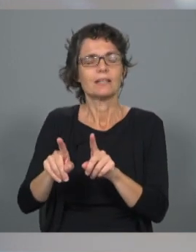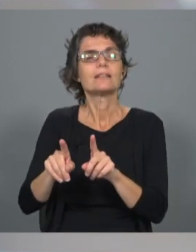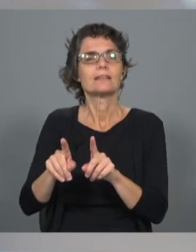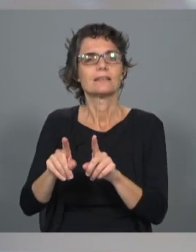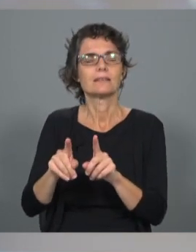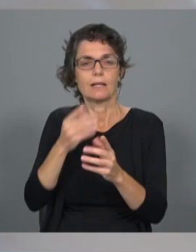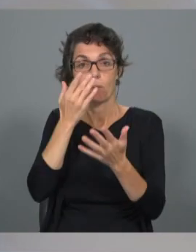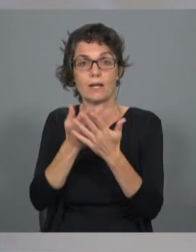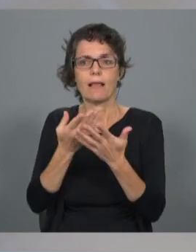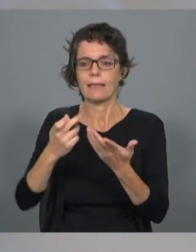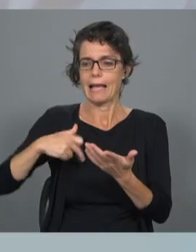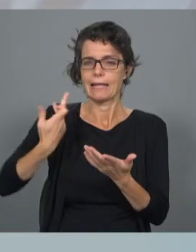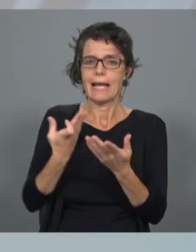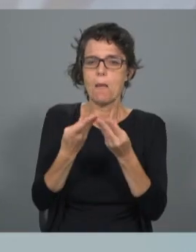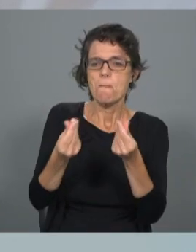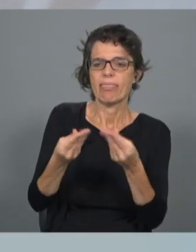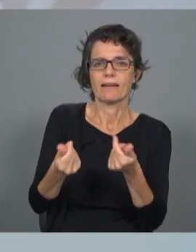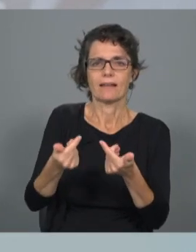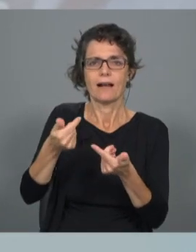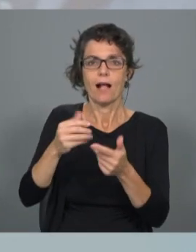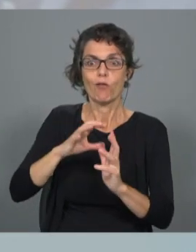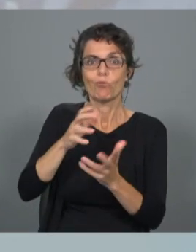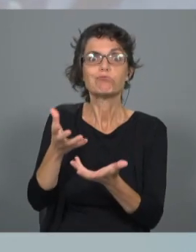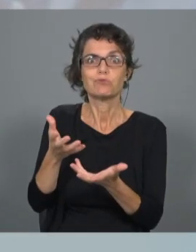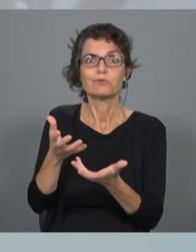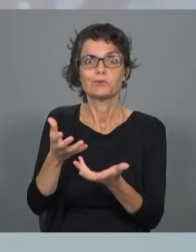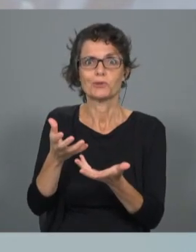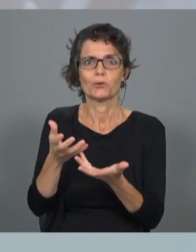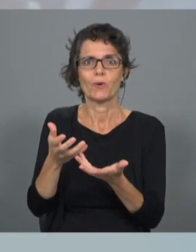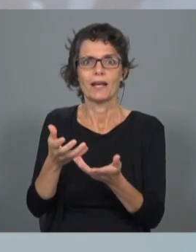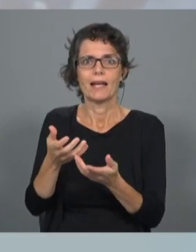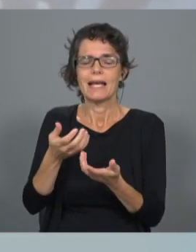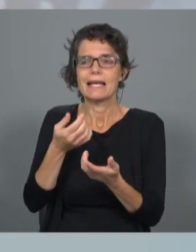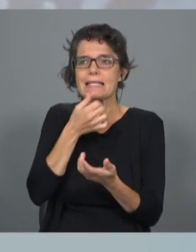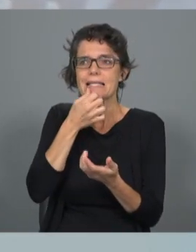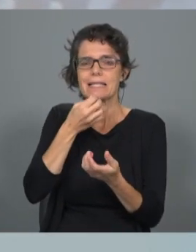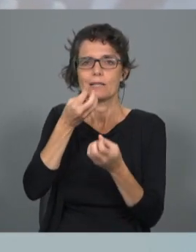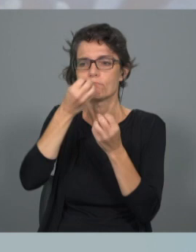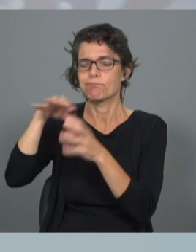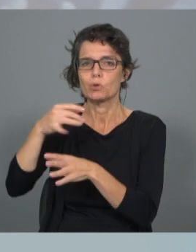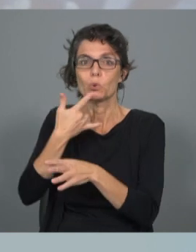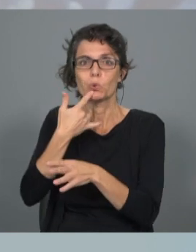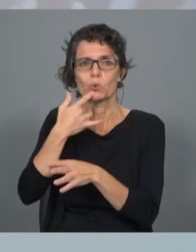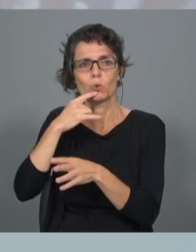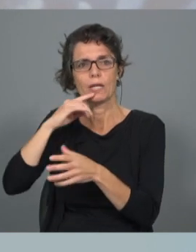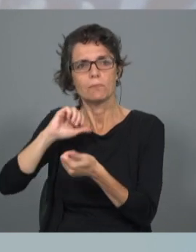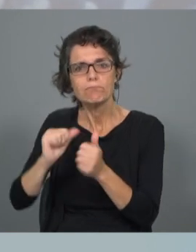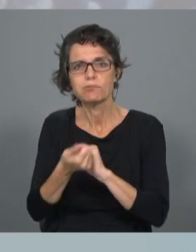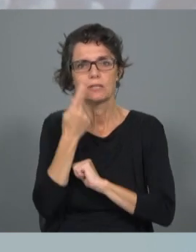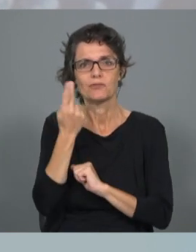bens deste mundo, os bens perecíveis. Passa por aí um bocadinho o desafio que nos chega neste Evangelho.